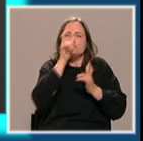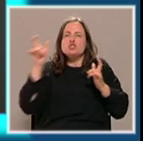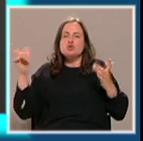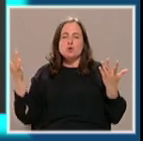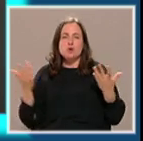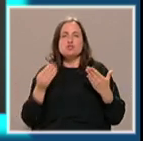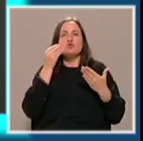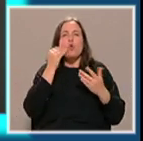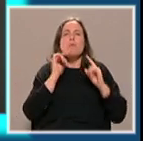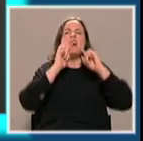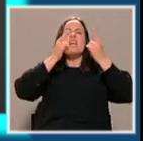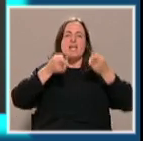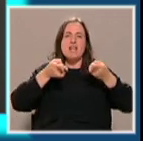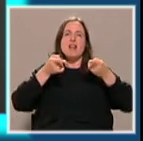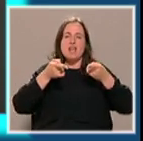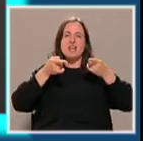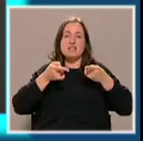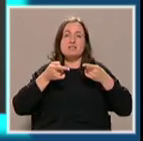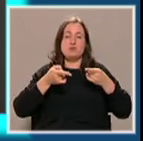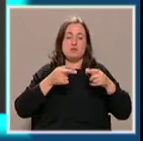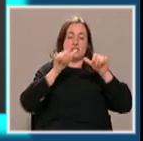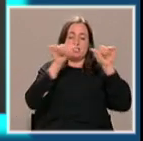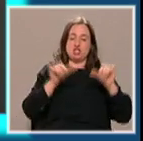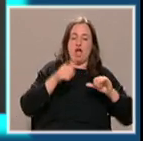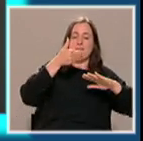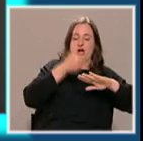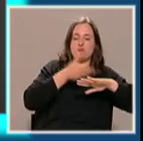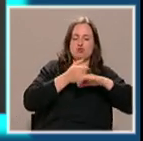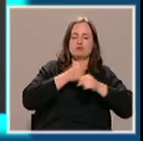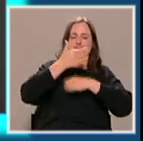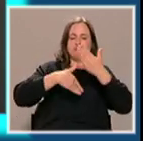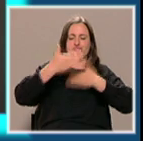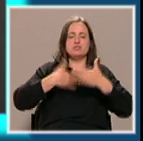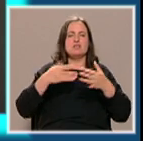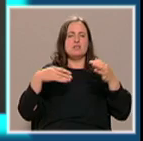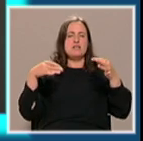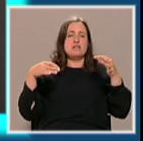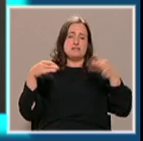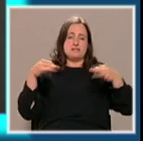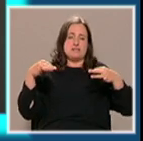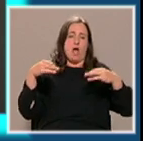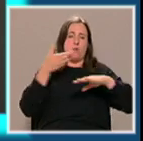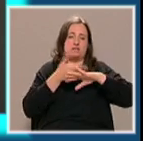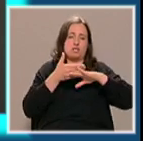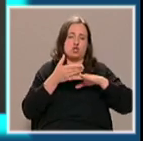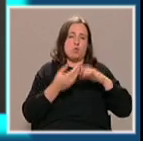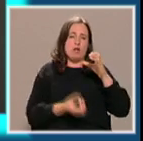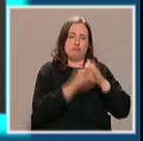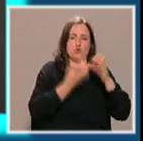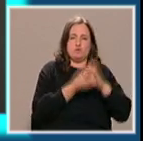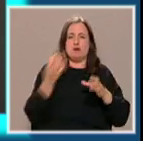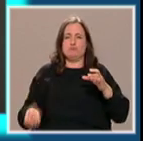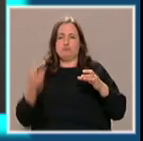início com o pleno funcionamento dos sistemas reprodutores, ou seja, com a produção de células sexuais,